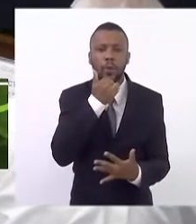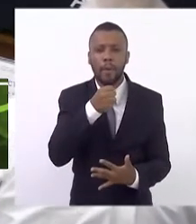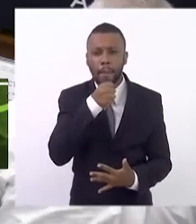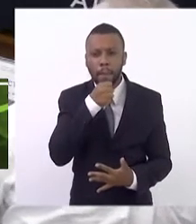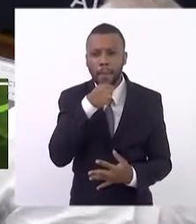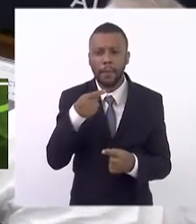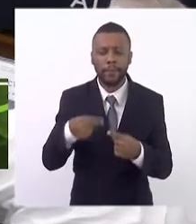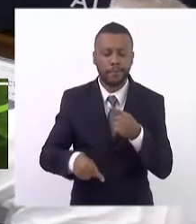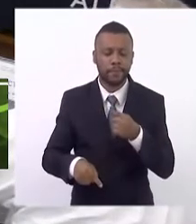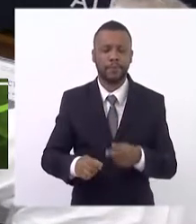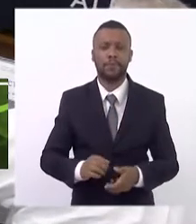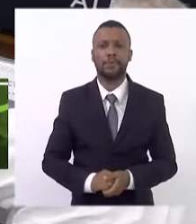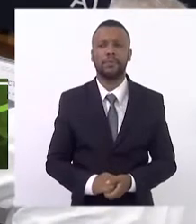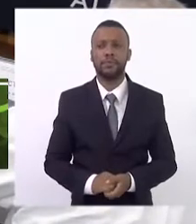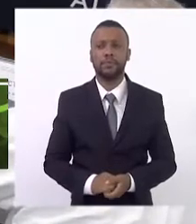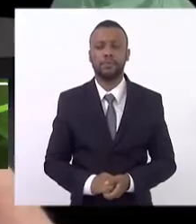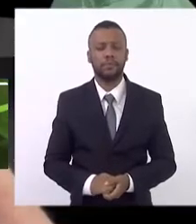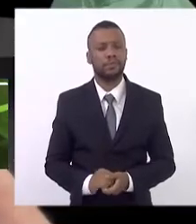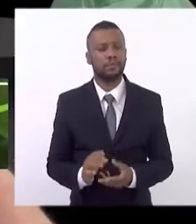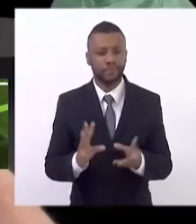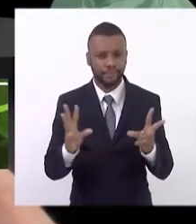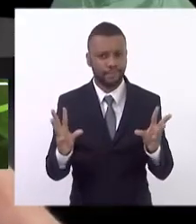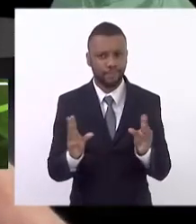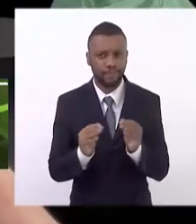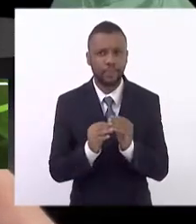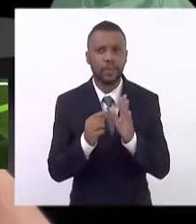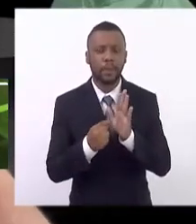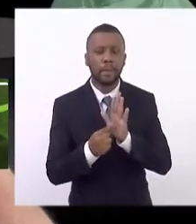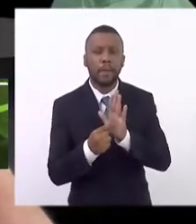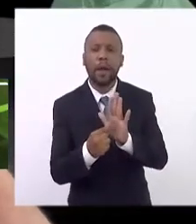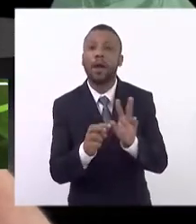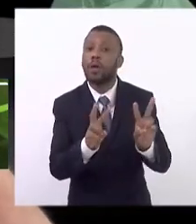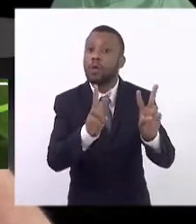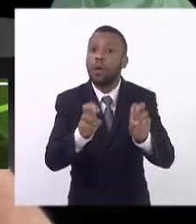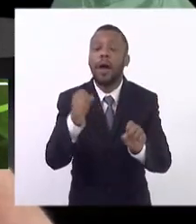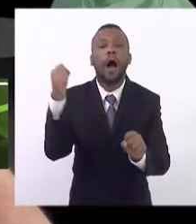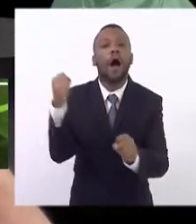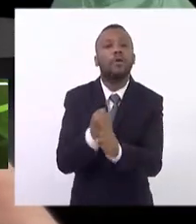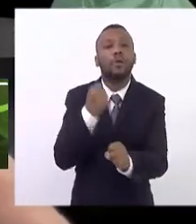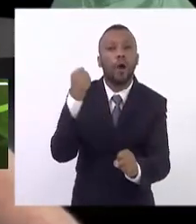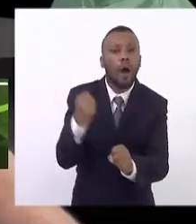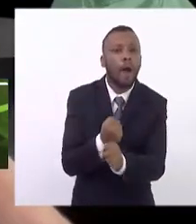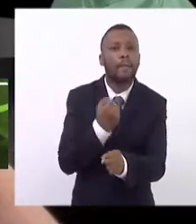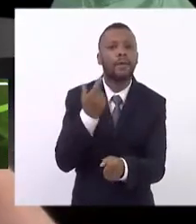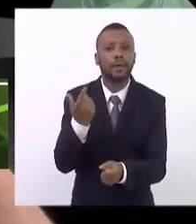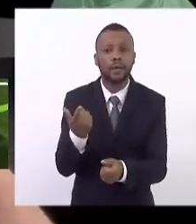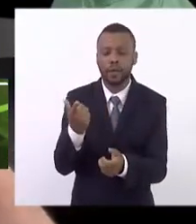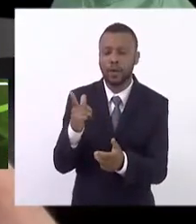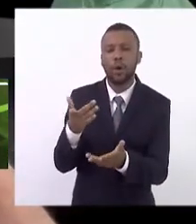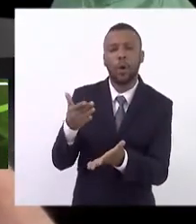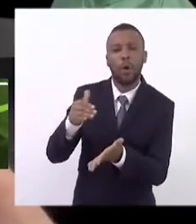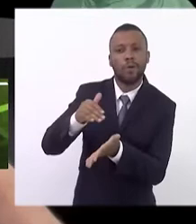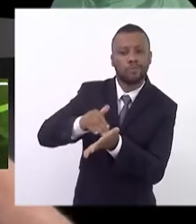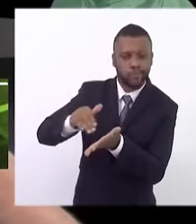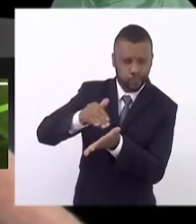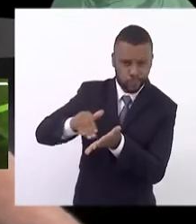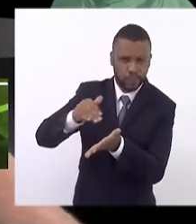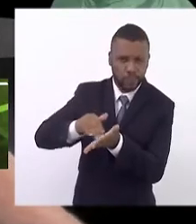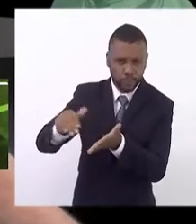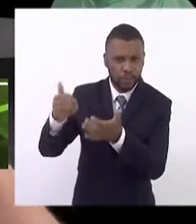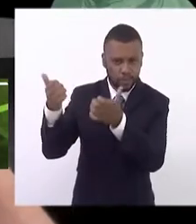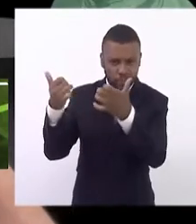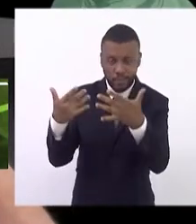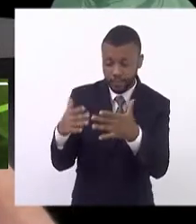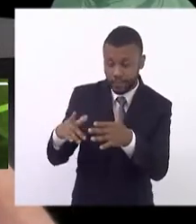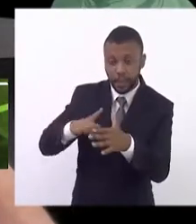Pronto. Então, fazer uma apresentação sobre as obras que o PSAM está desenvolvendo nesse momento e que